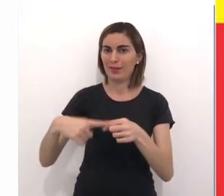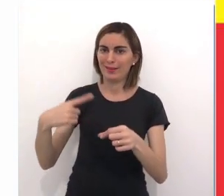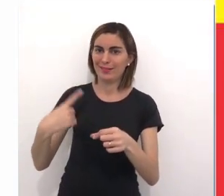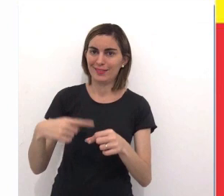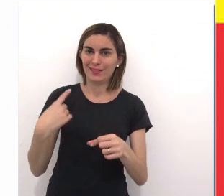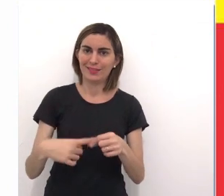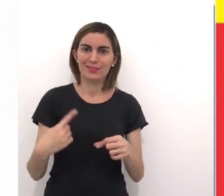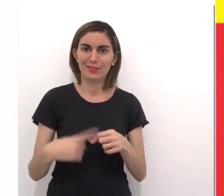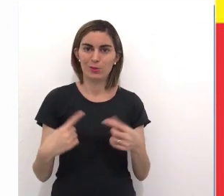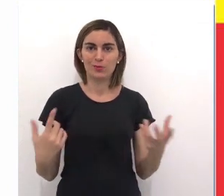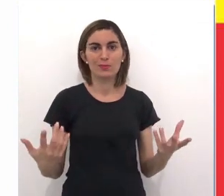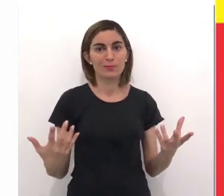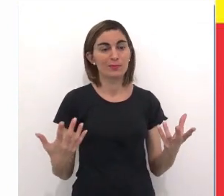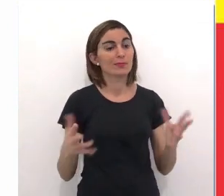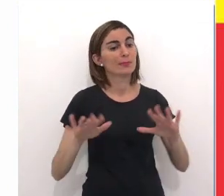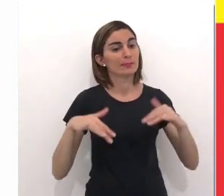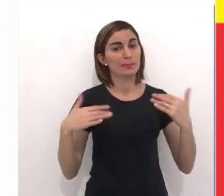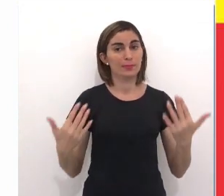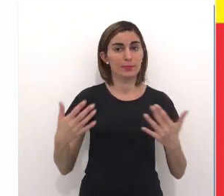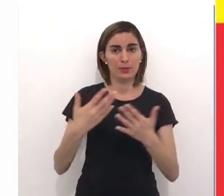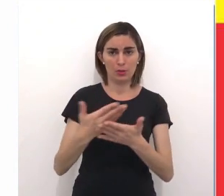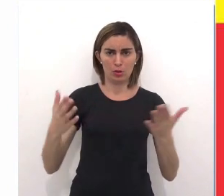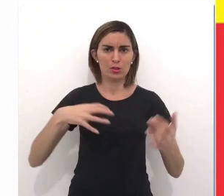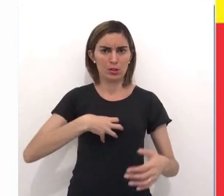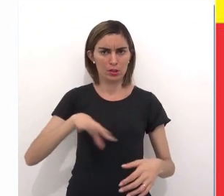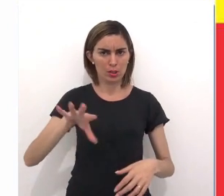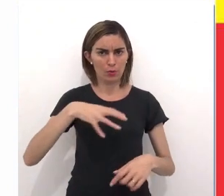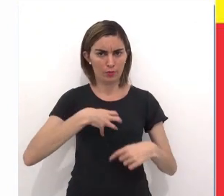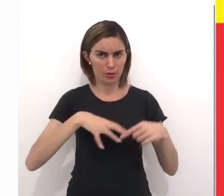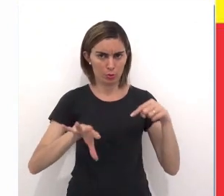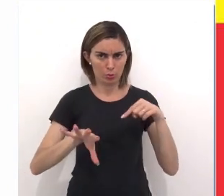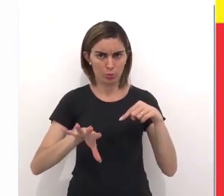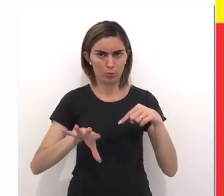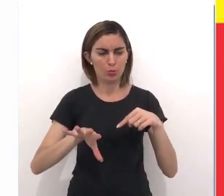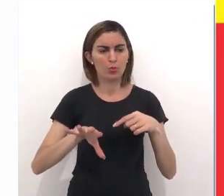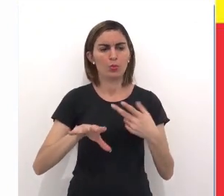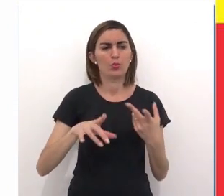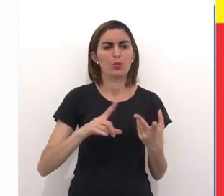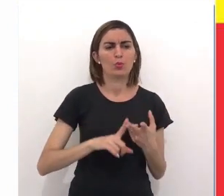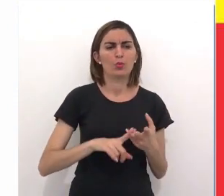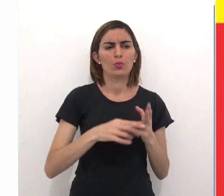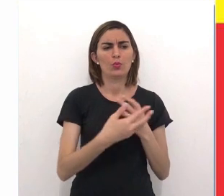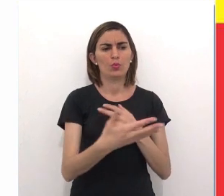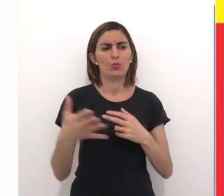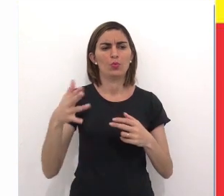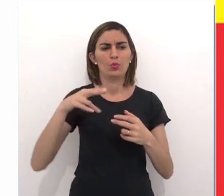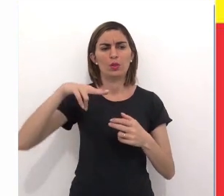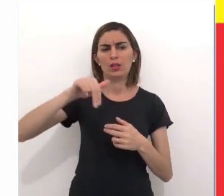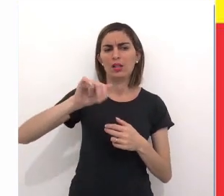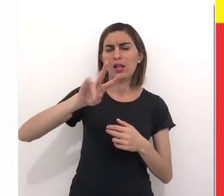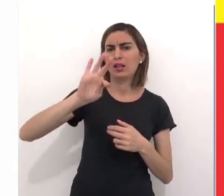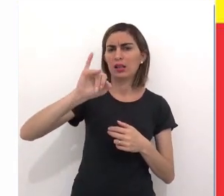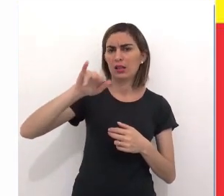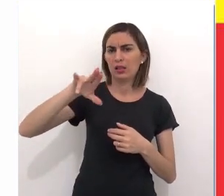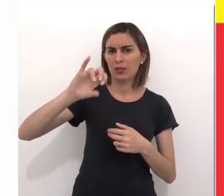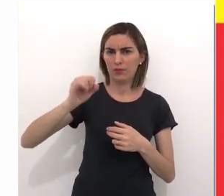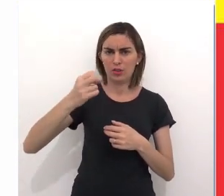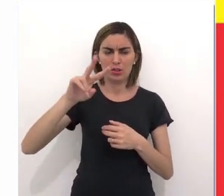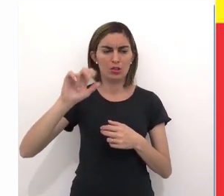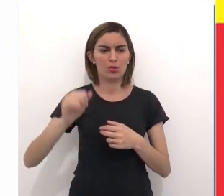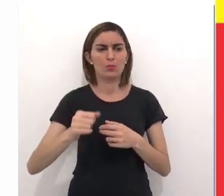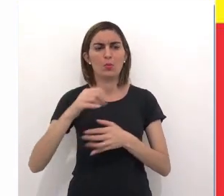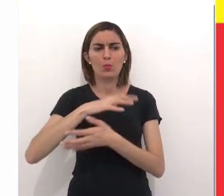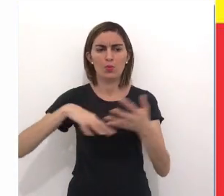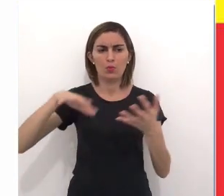apostos no interior remoto, né? Então, em Salvador, o nativismo provocara agitações